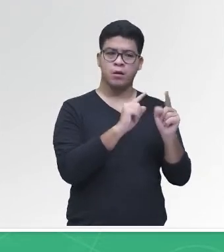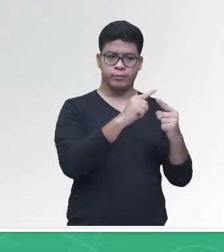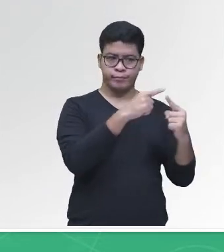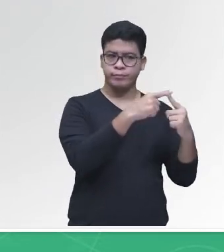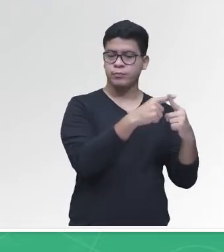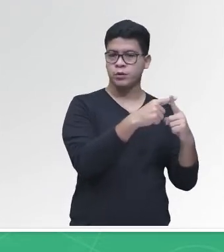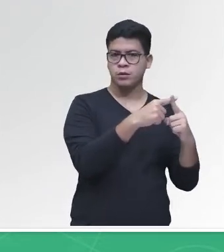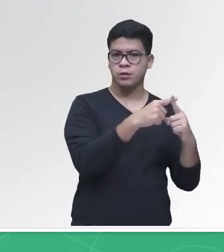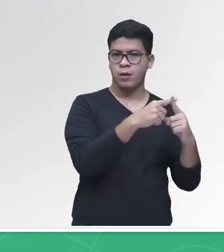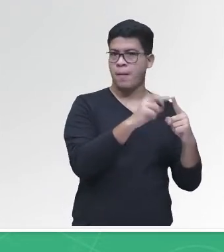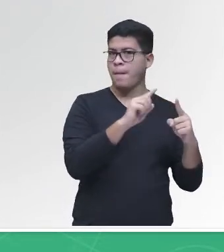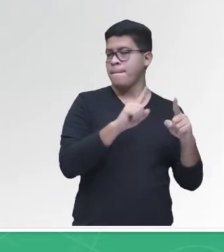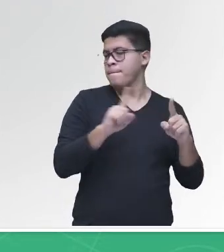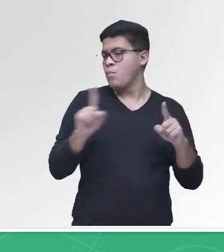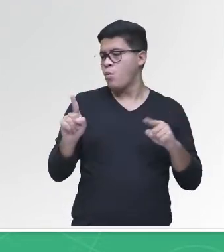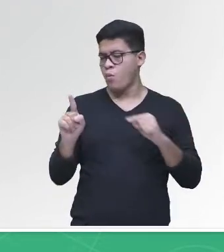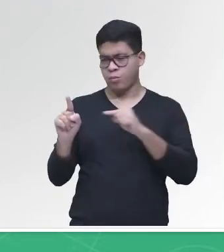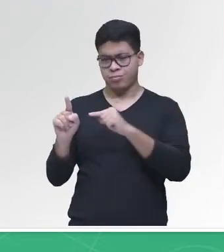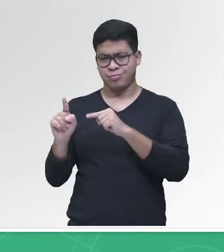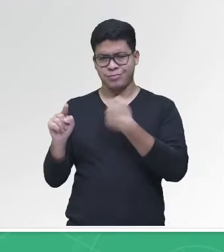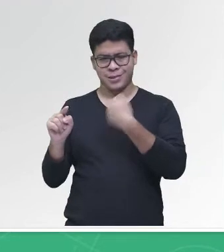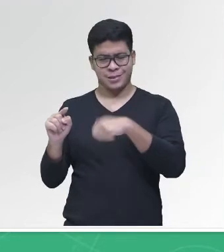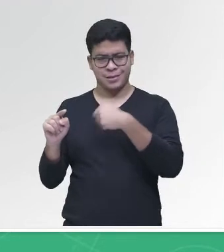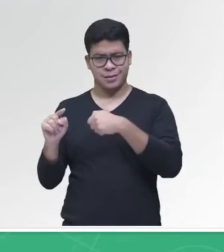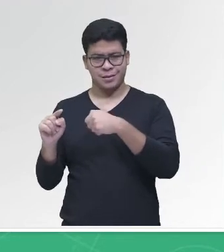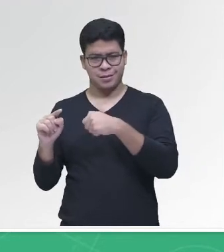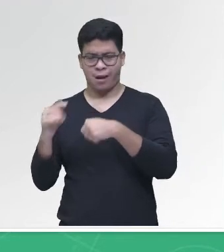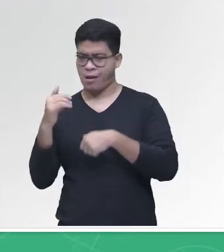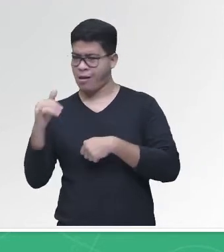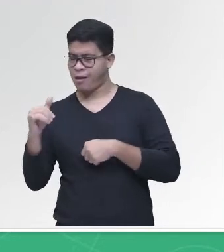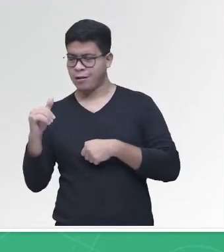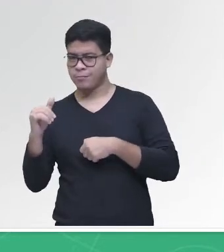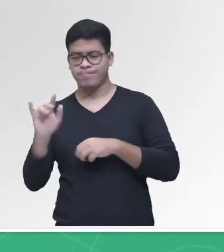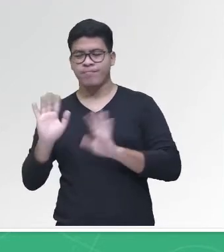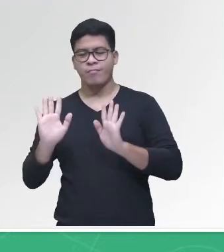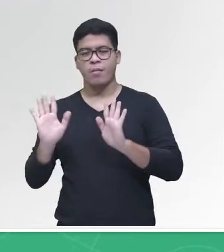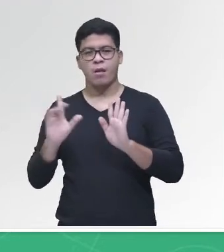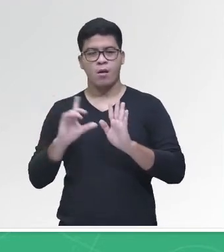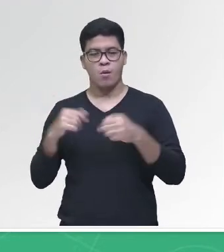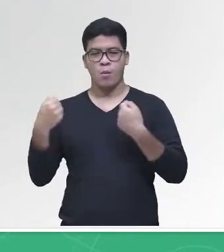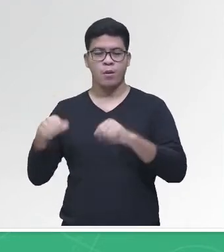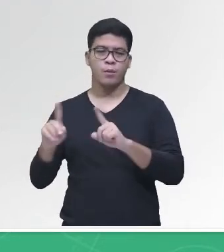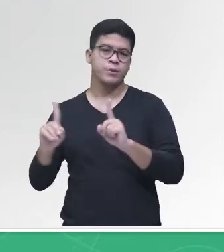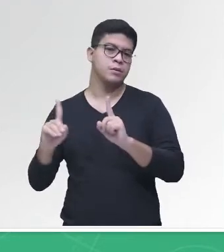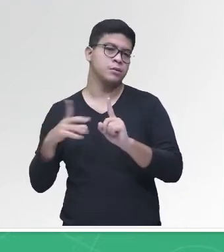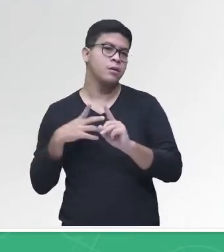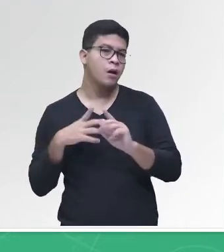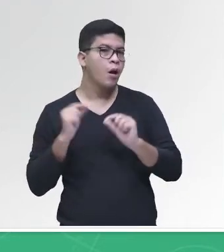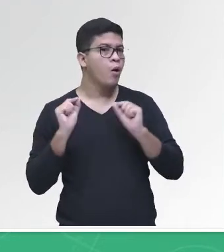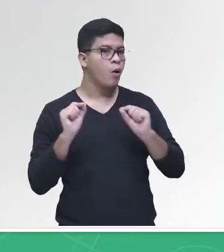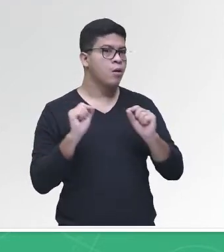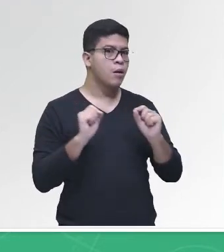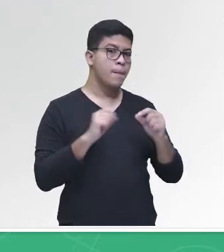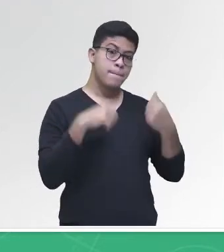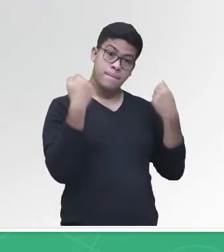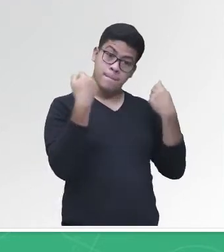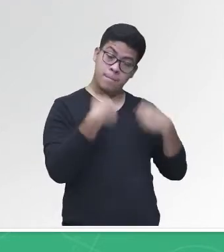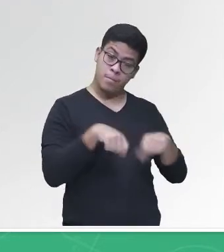quê? 2 corpos neutros. Aqui no contato, eu terei aqui antes do contato, corpo